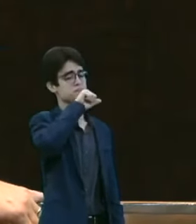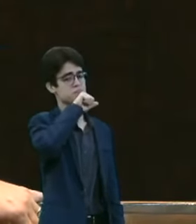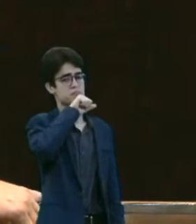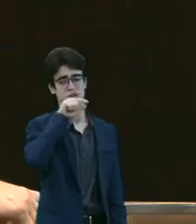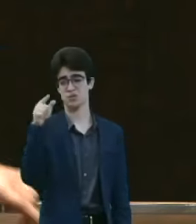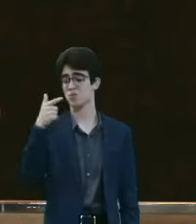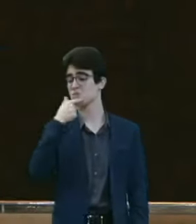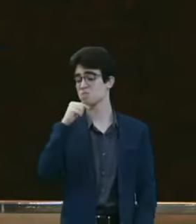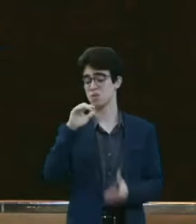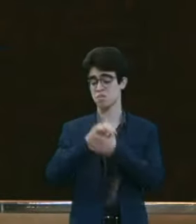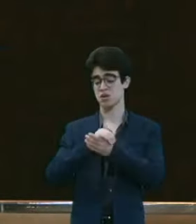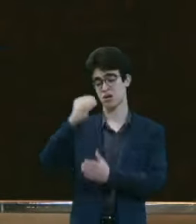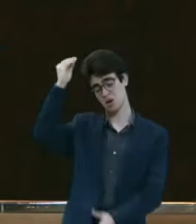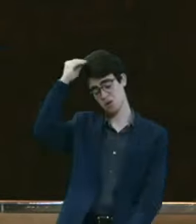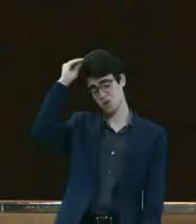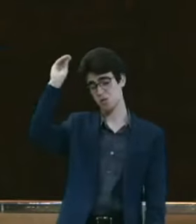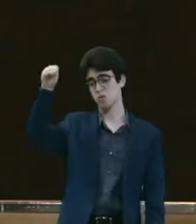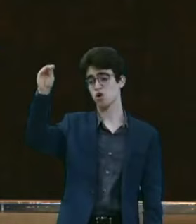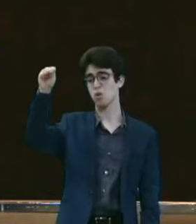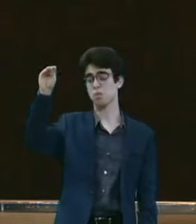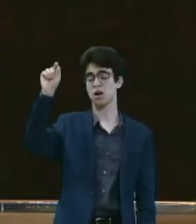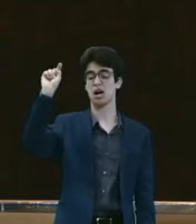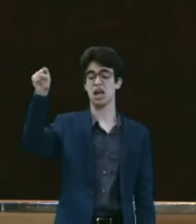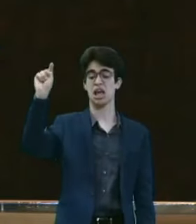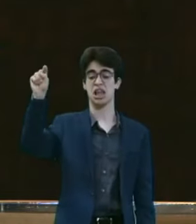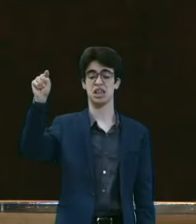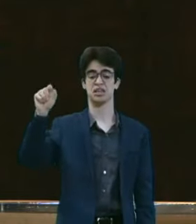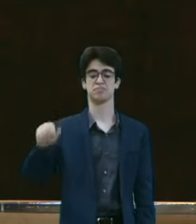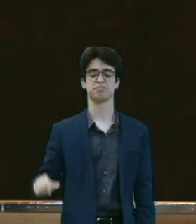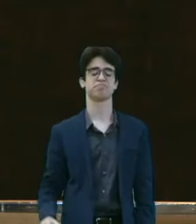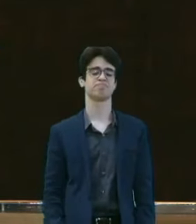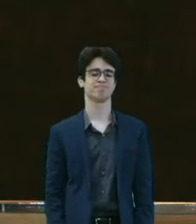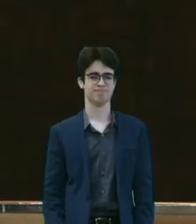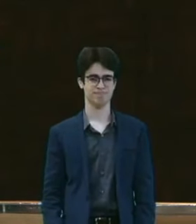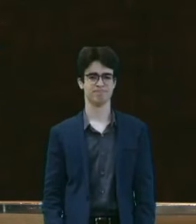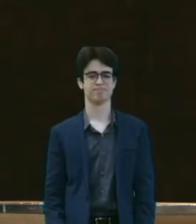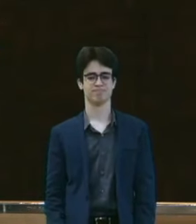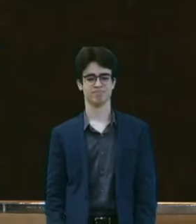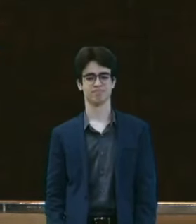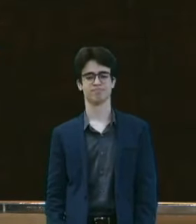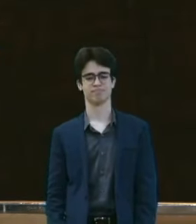do meu marido. Os filhos estão assim, a culpa é dele.